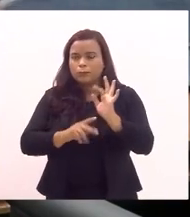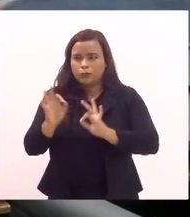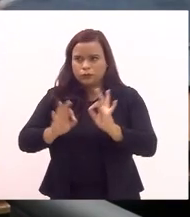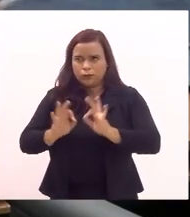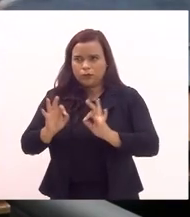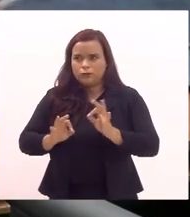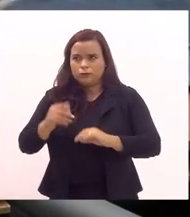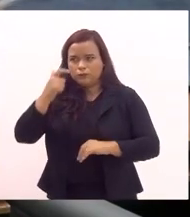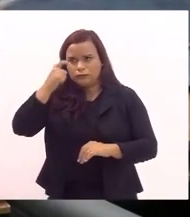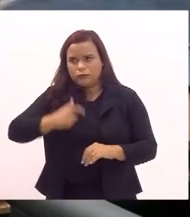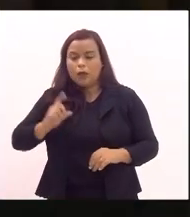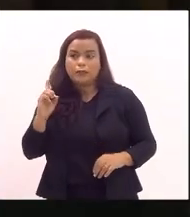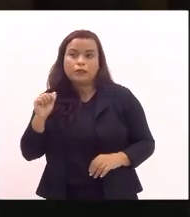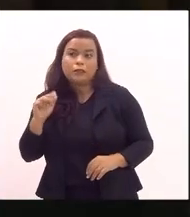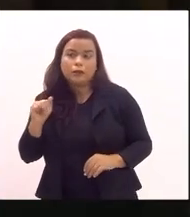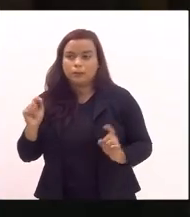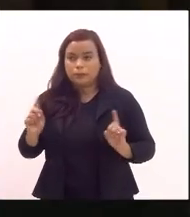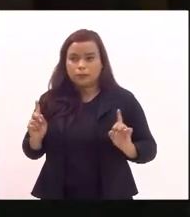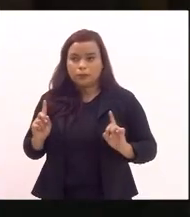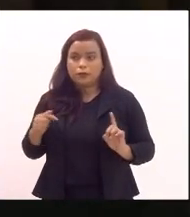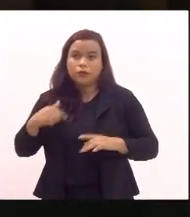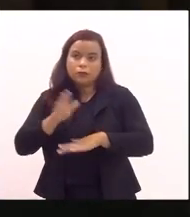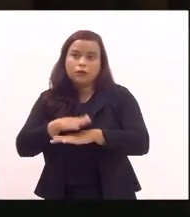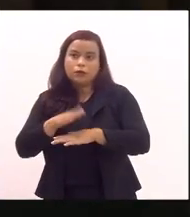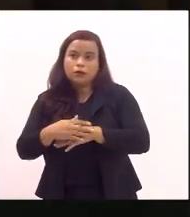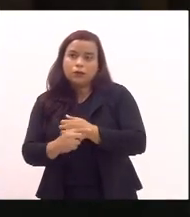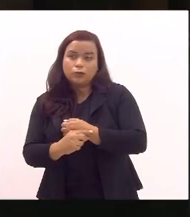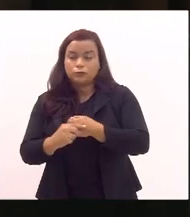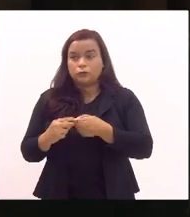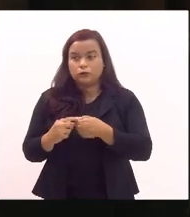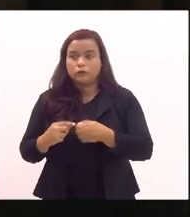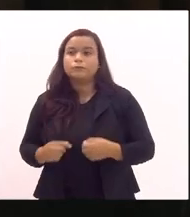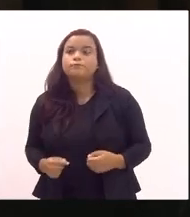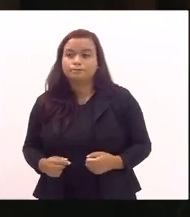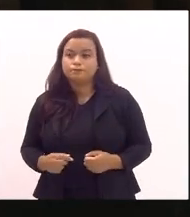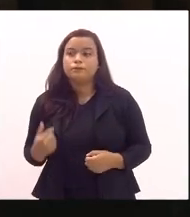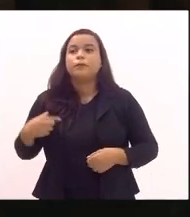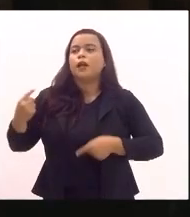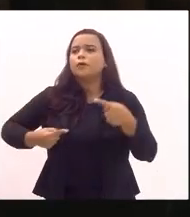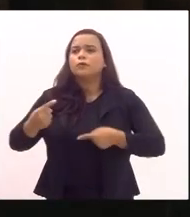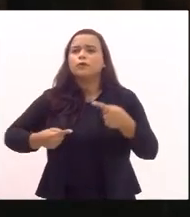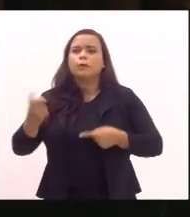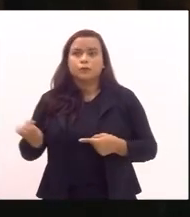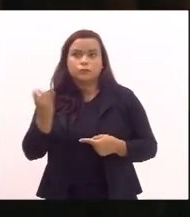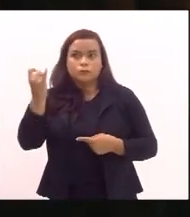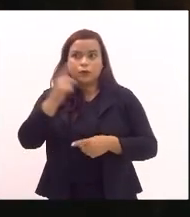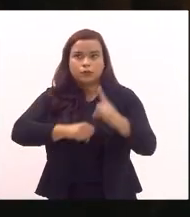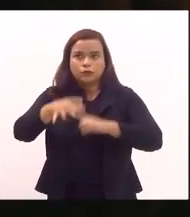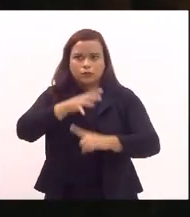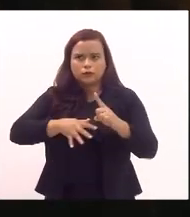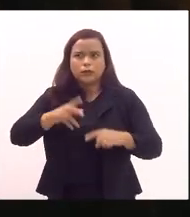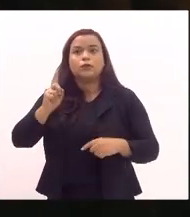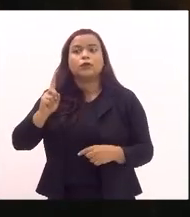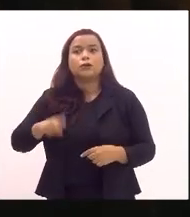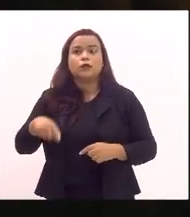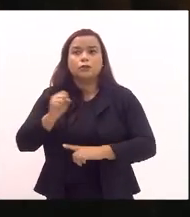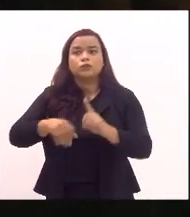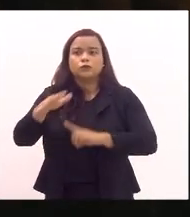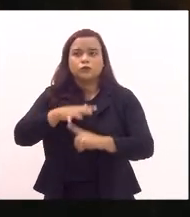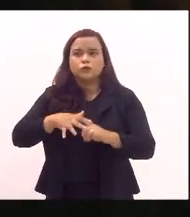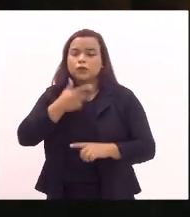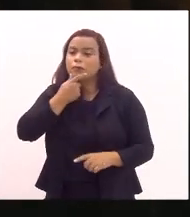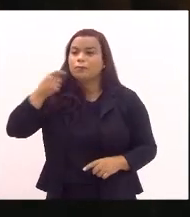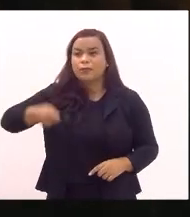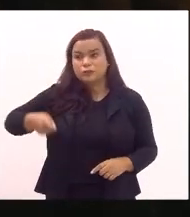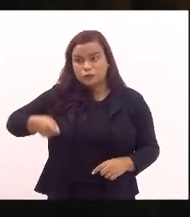importante dizer e trazer um debate tão fundamental na nossa sociedade uma sociedade que é